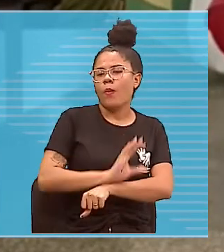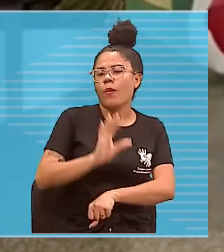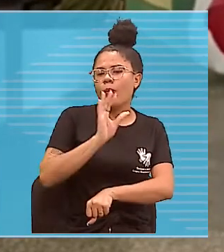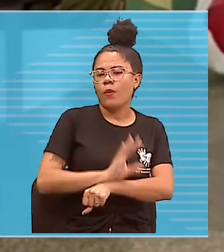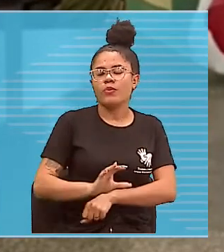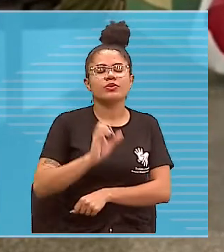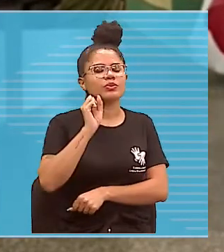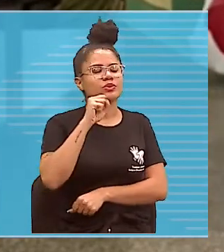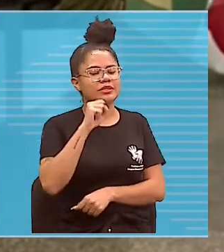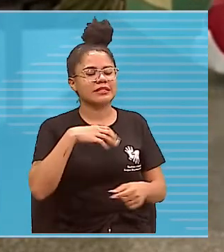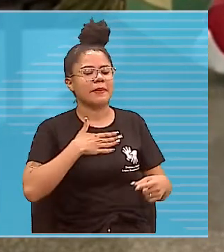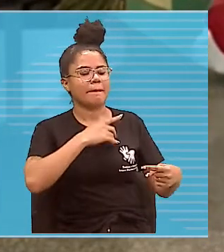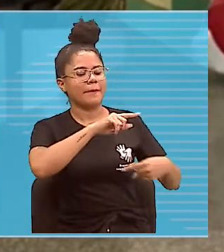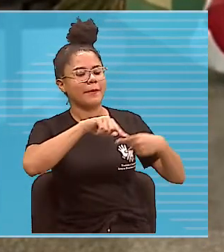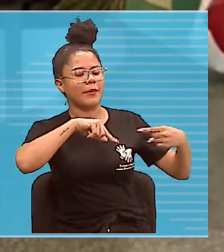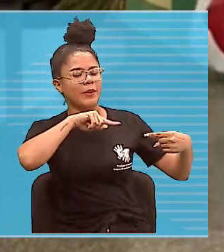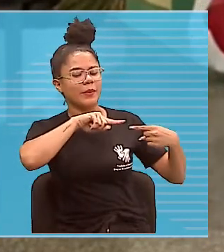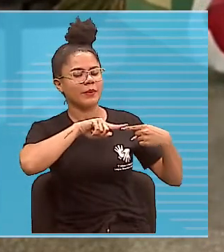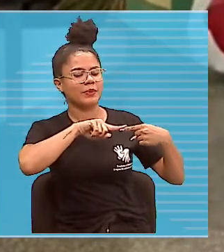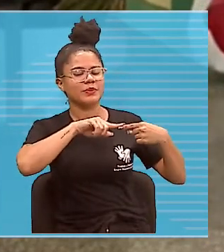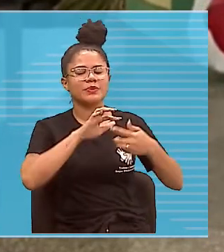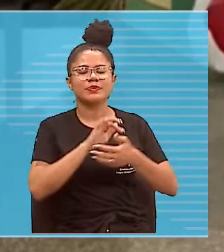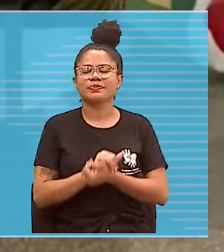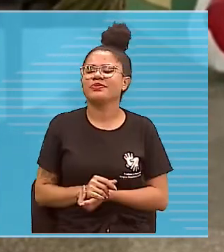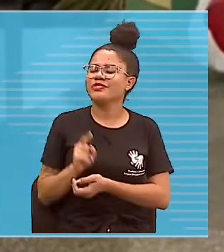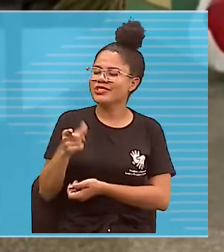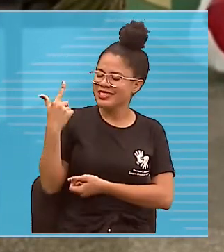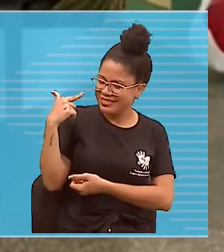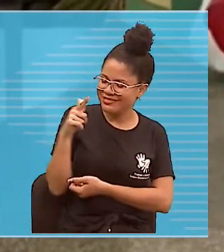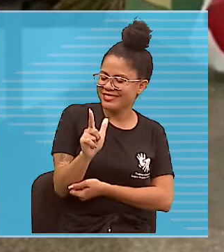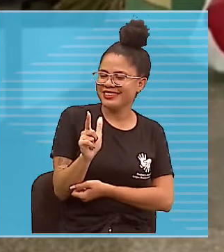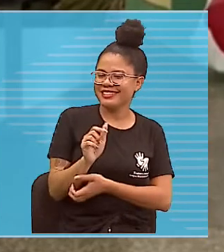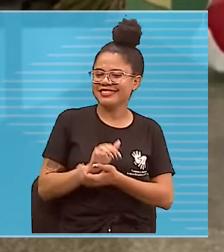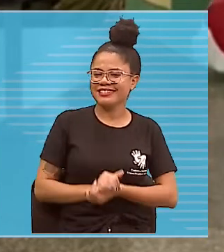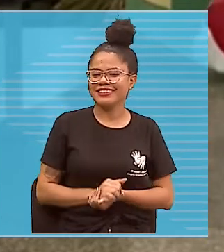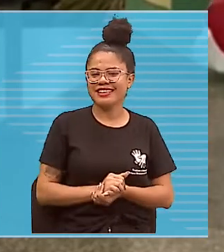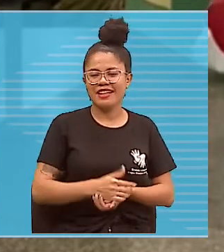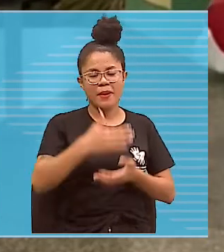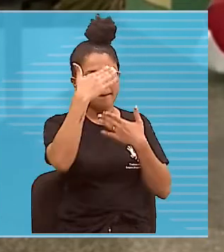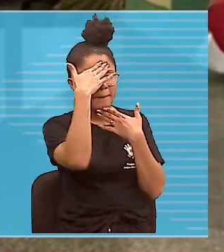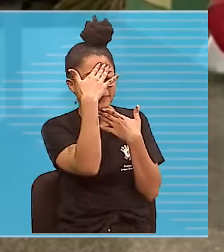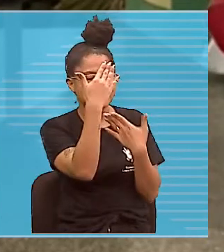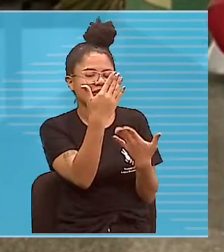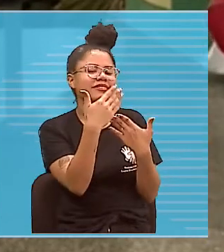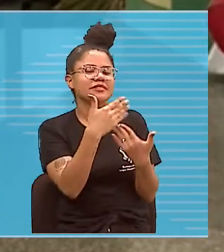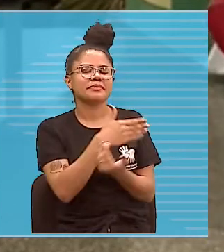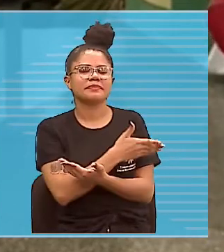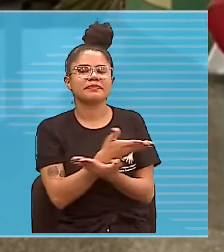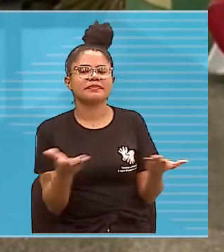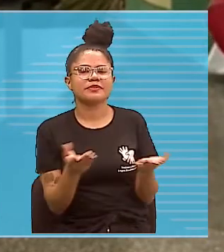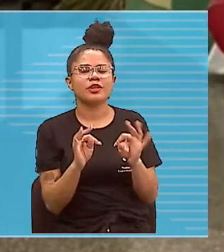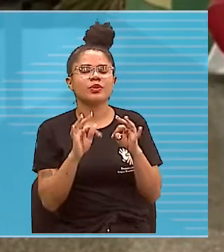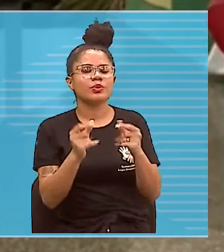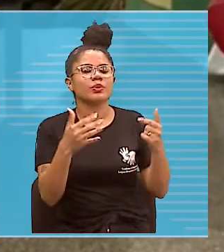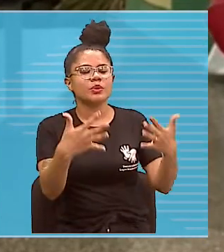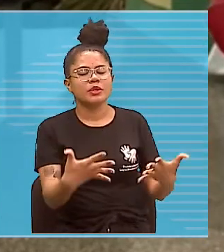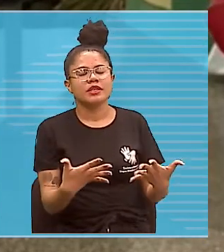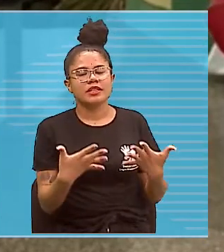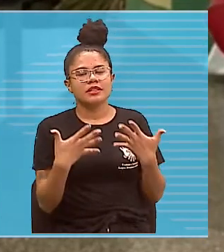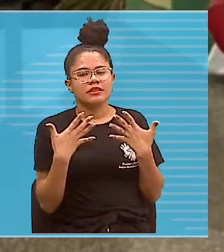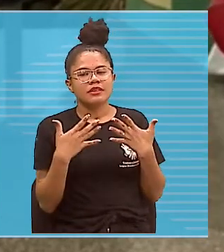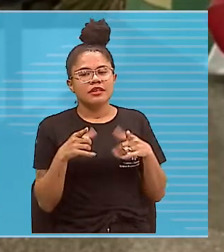eu que agradeço a vocês, a toda a atenção. E que venham mais vezes, que é muito importante esse trabalho de vocês,